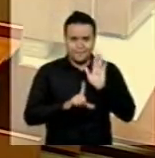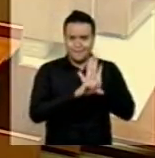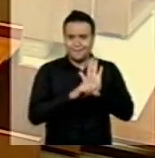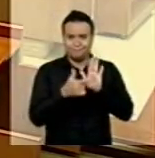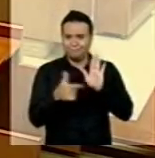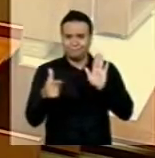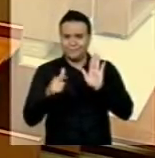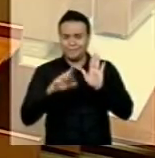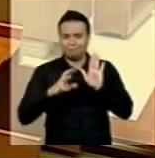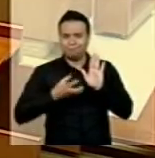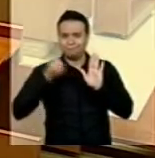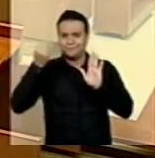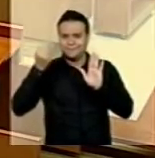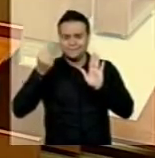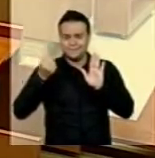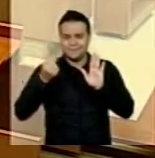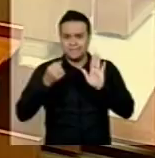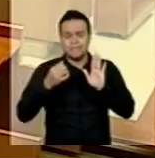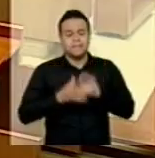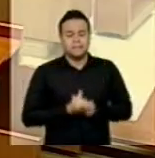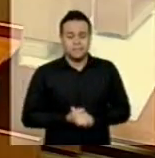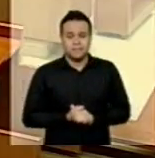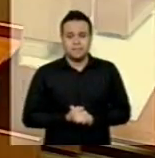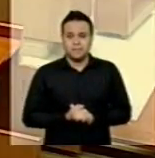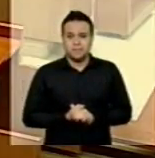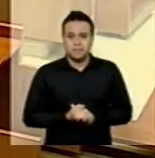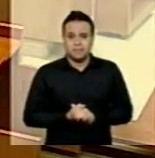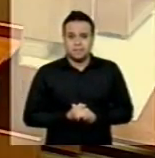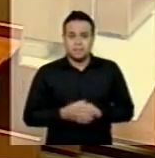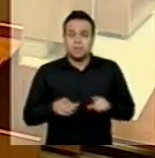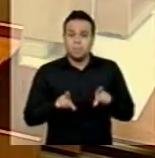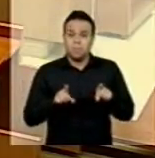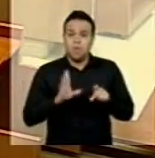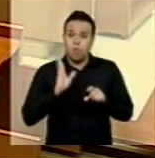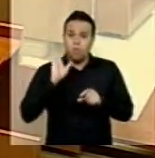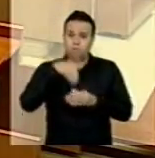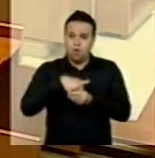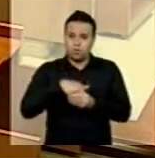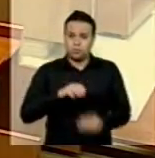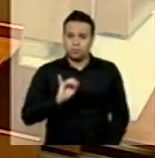salvação. Ante o quadro, indefiro a liminar. É como voto.